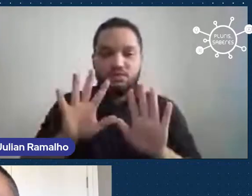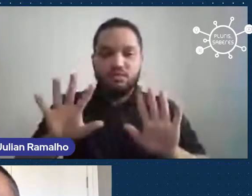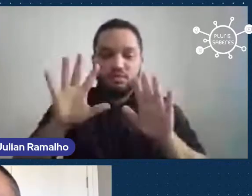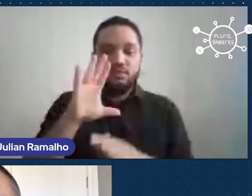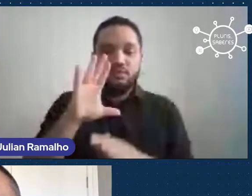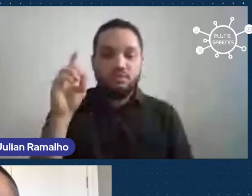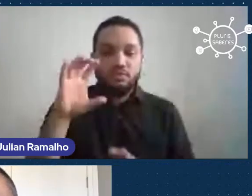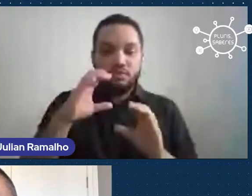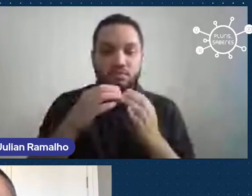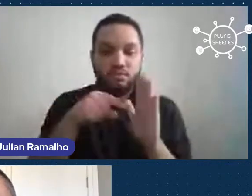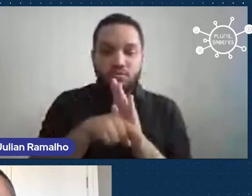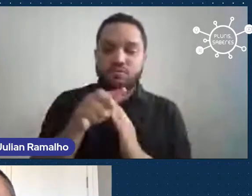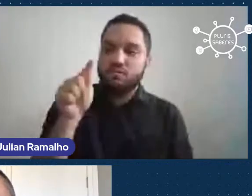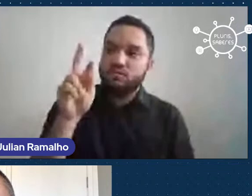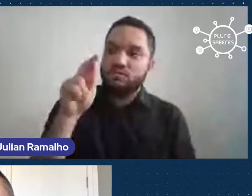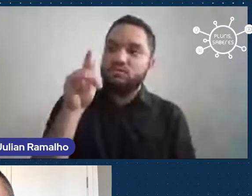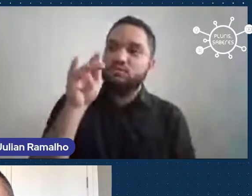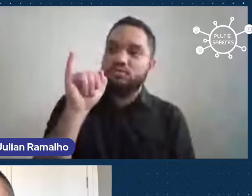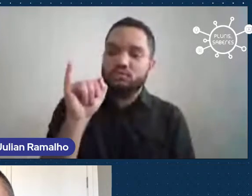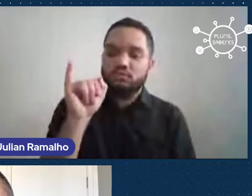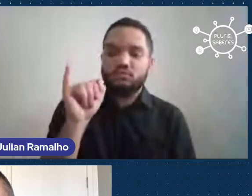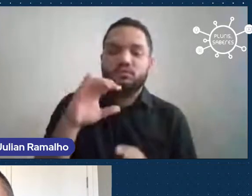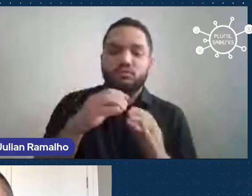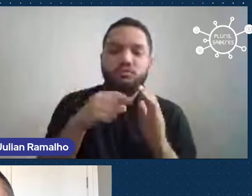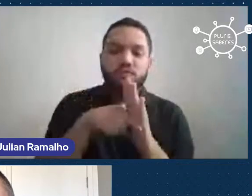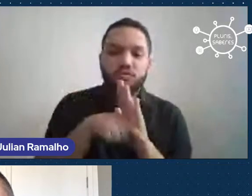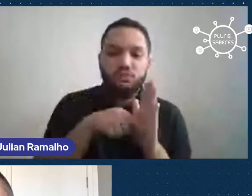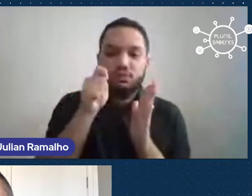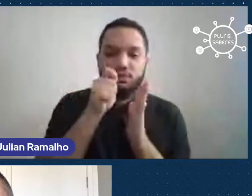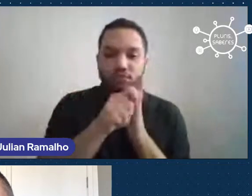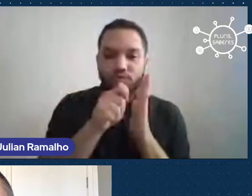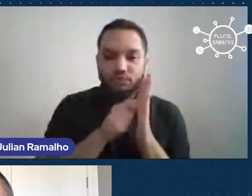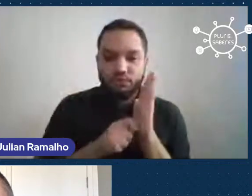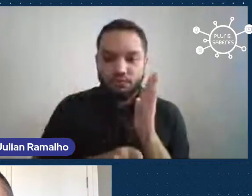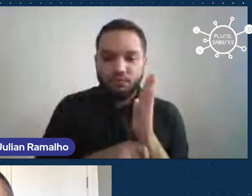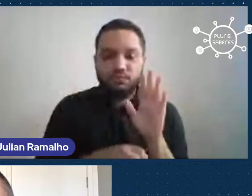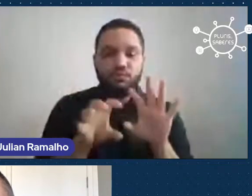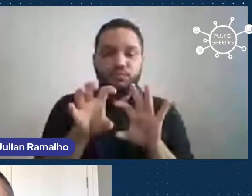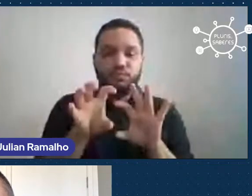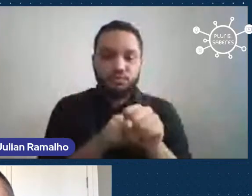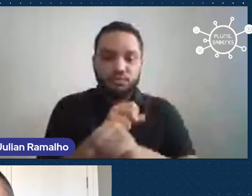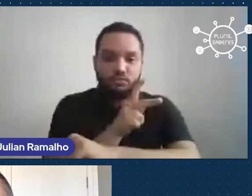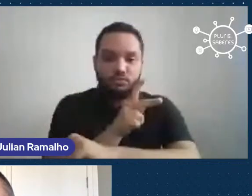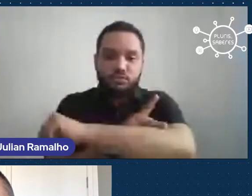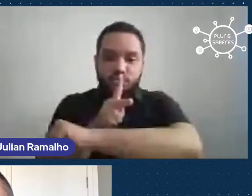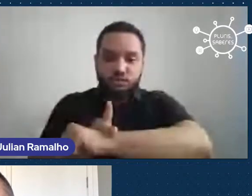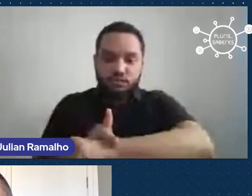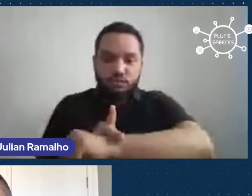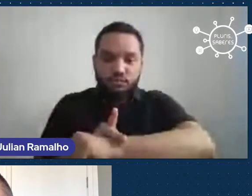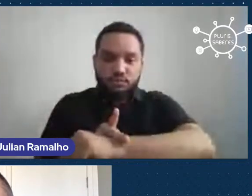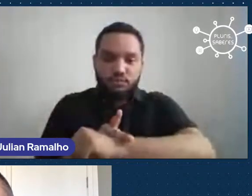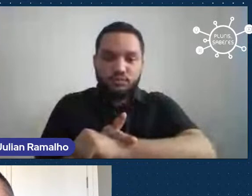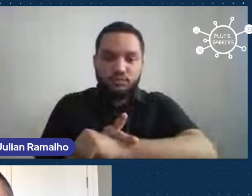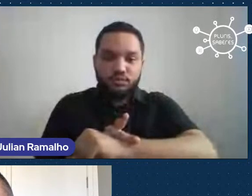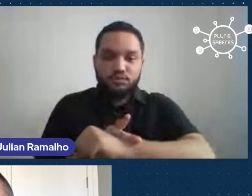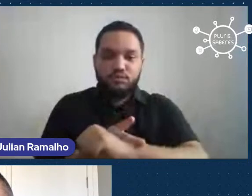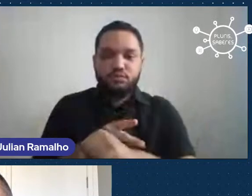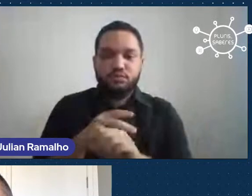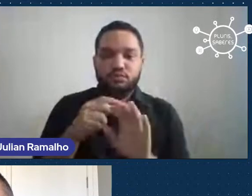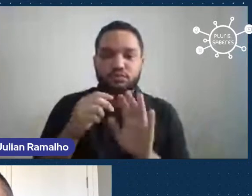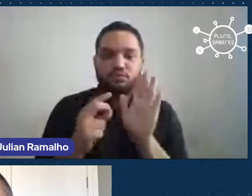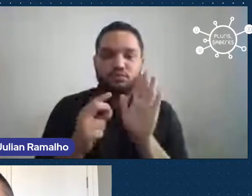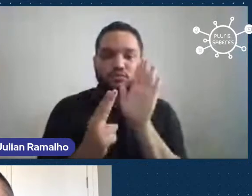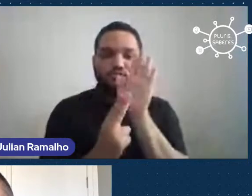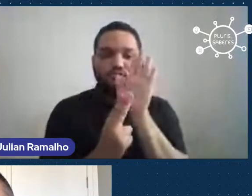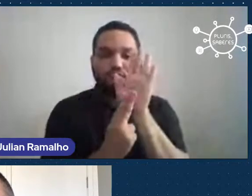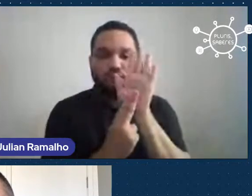pesquisa GRAFI, o Laboratório de Estudo de Escrita. É graduado em Pedagogia pela Universidade Estadual Vale do Acaraú.